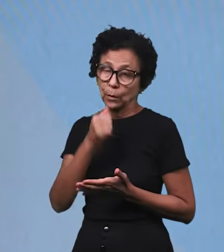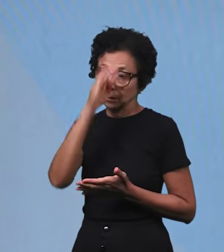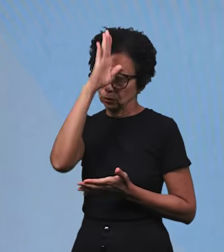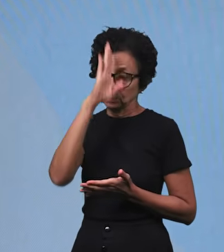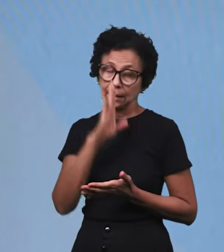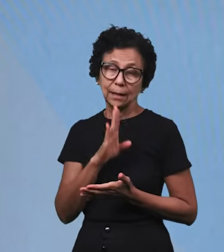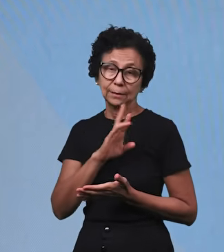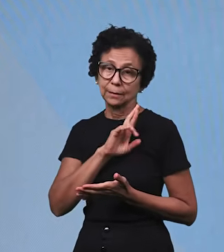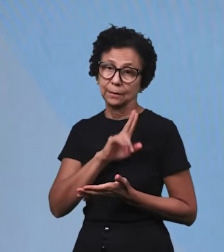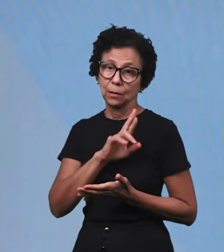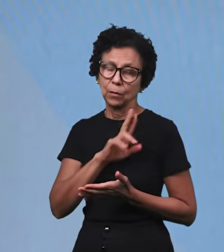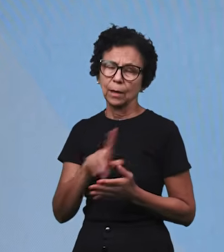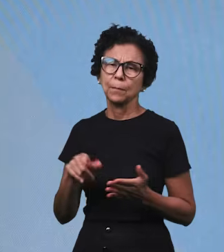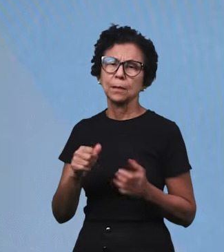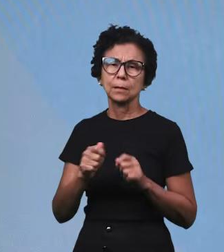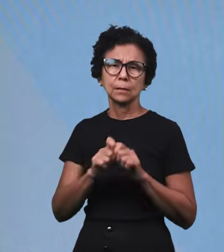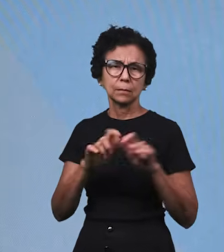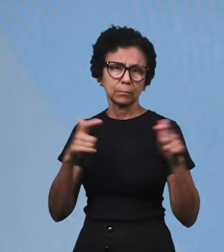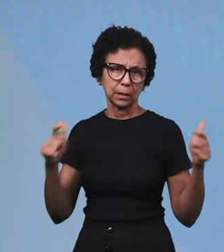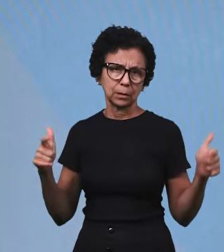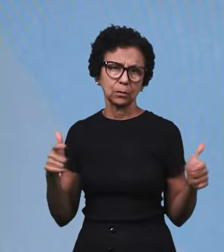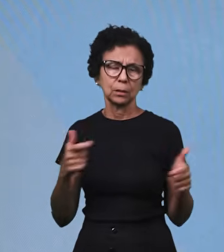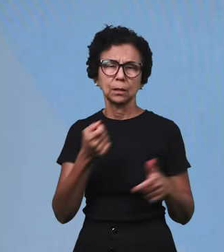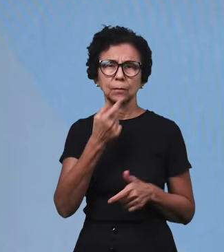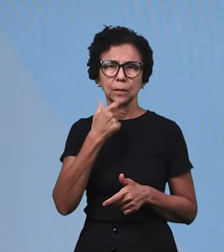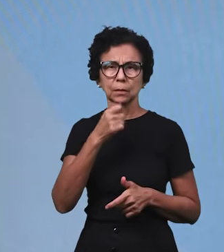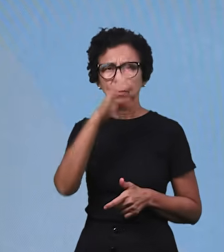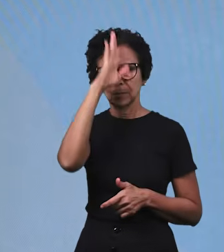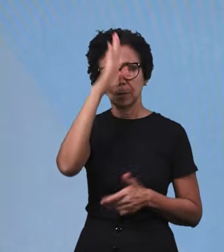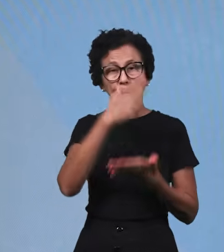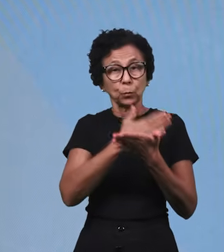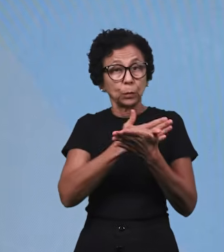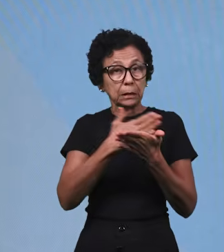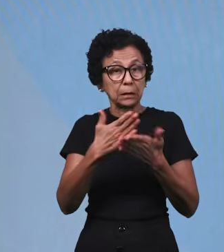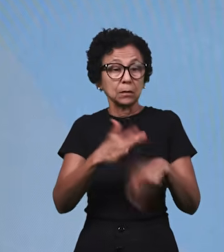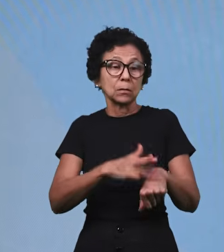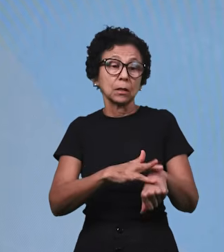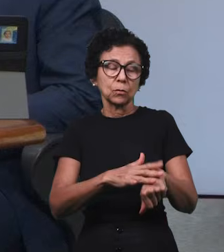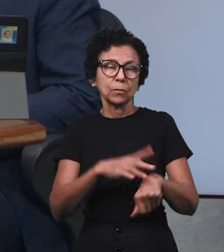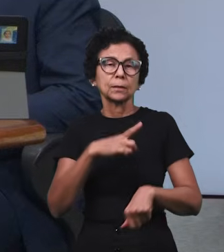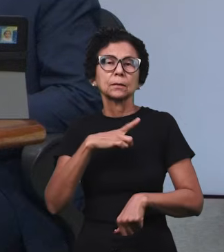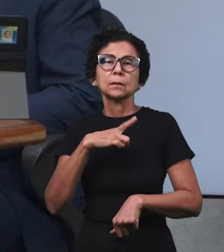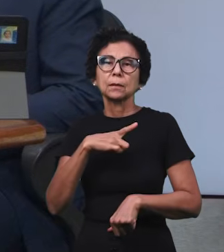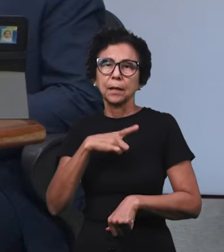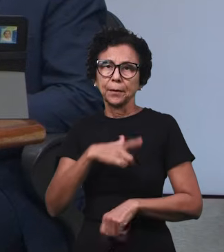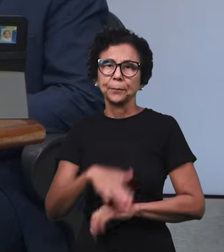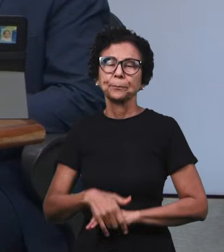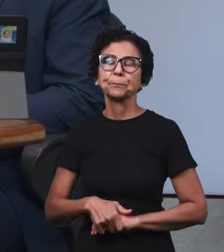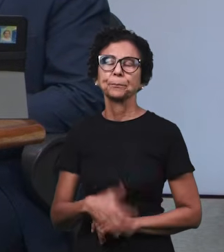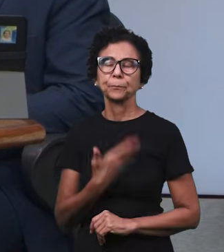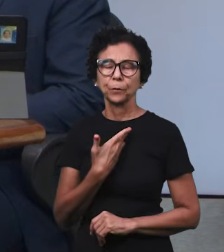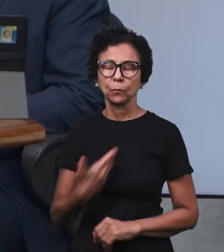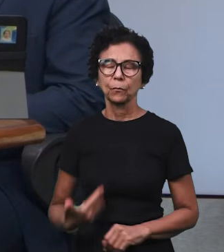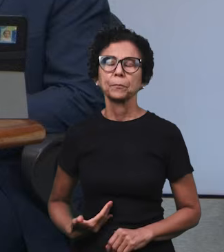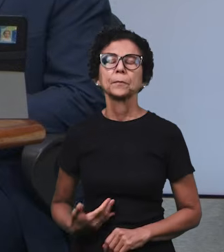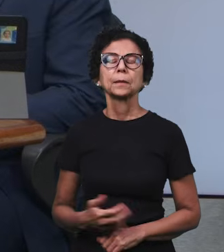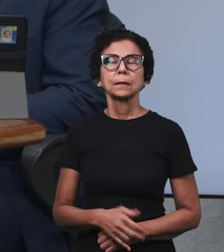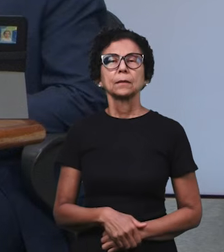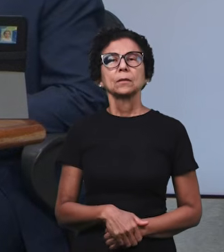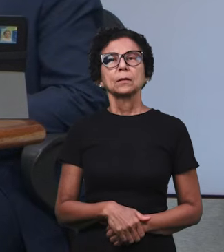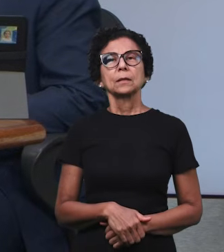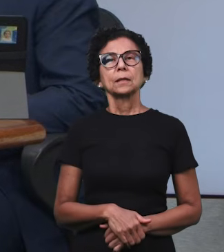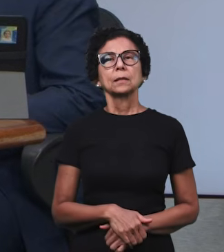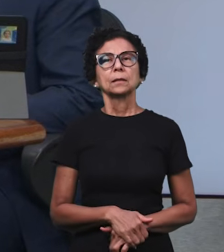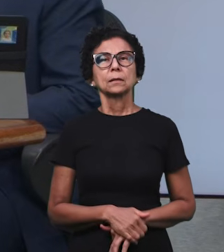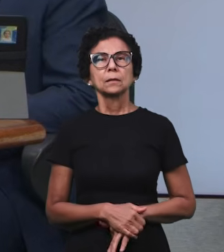medicamentos básicos para tratar a hipertensão na atenção primária a gente tem, né? E sem lembrar da mudança do estilo